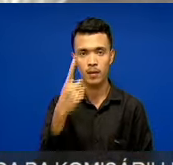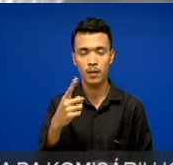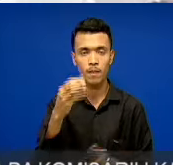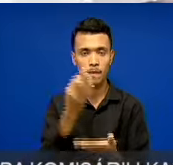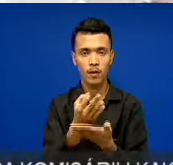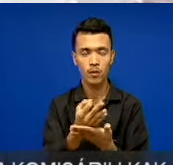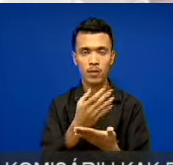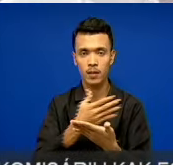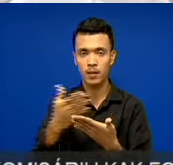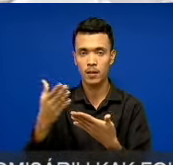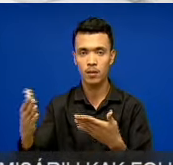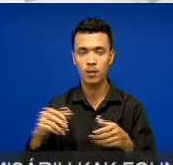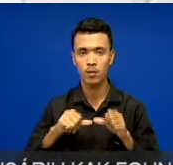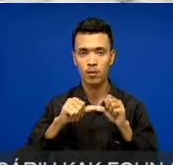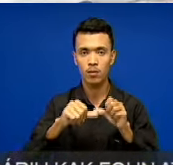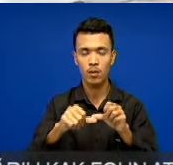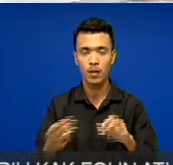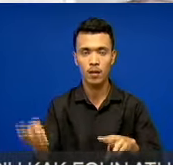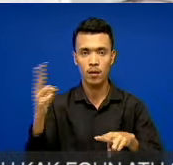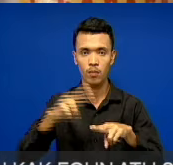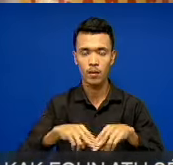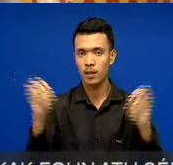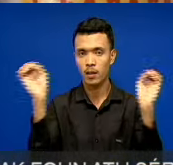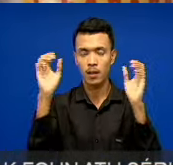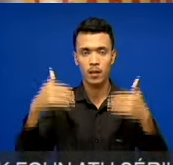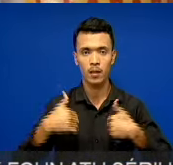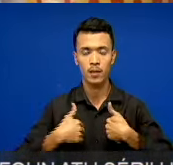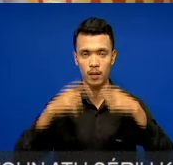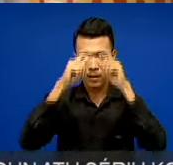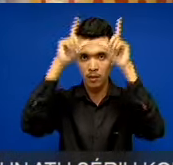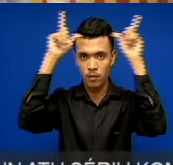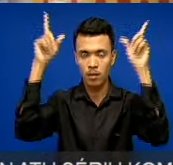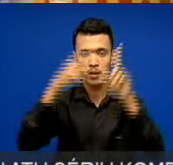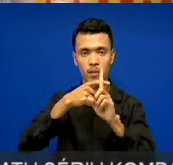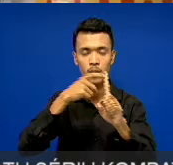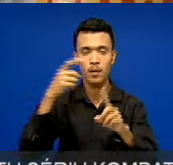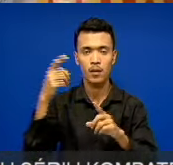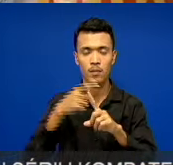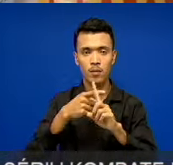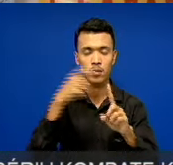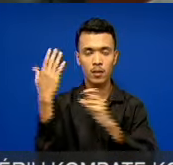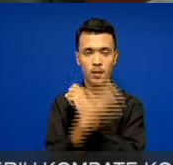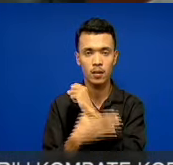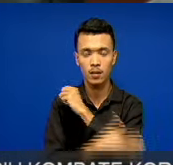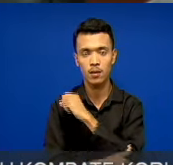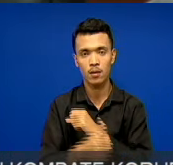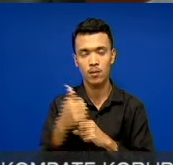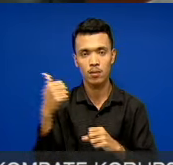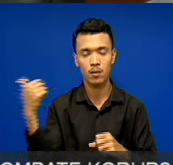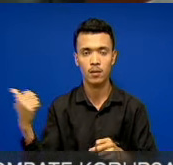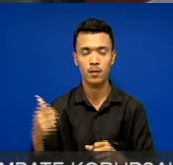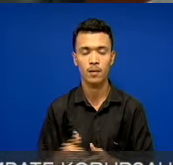Folin necessidade básica continua a aumentar, lá o se herrailaram mais bem russinação origem sira. Hatun taxa